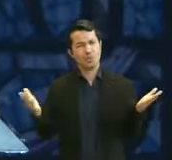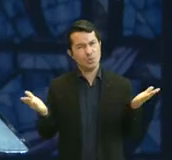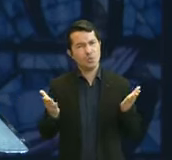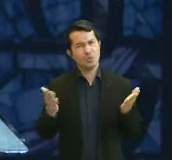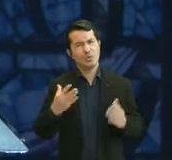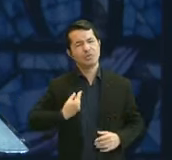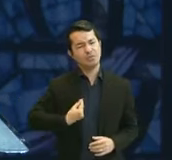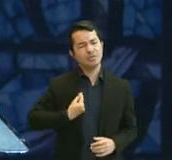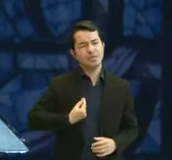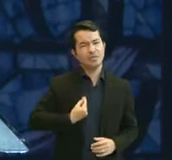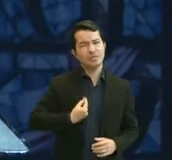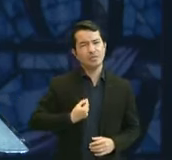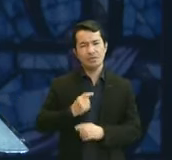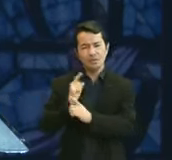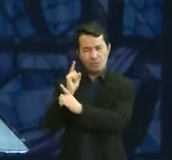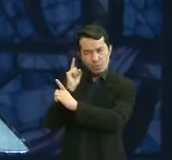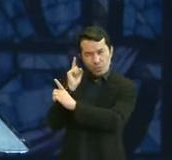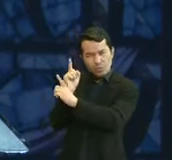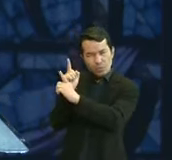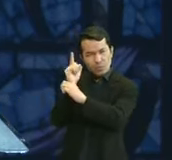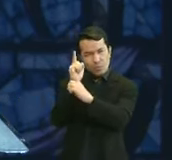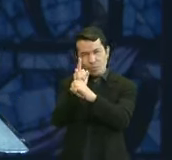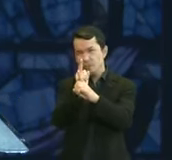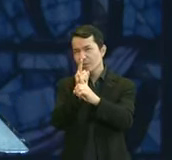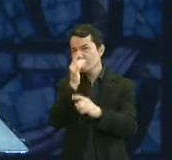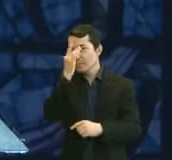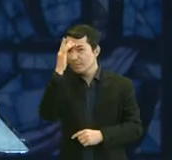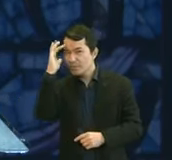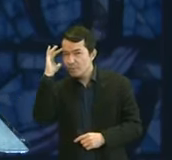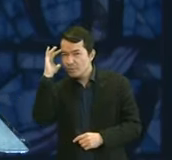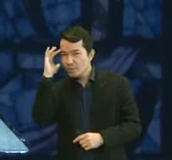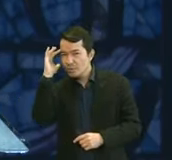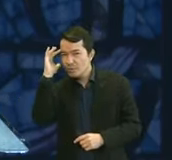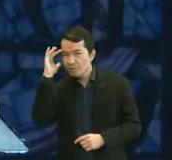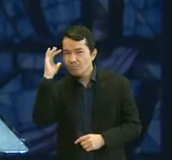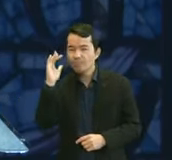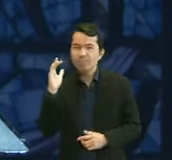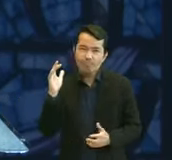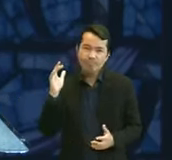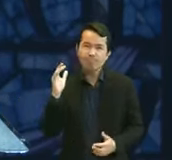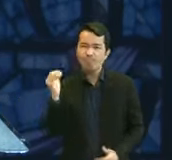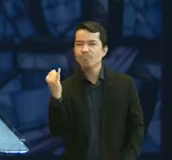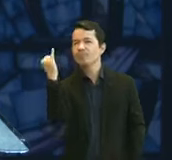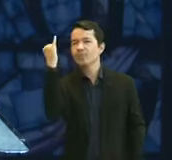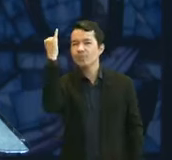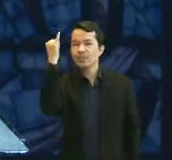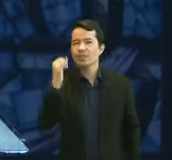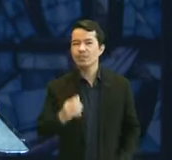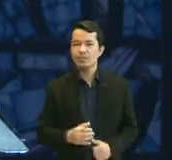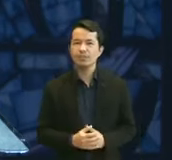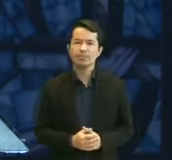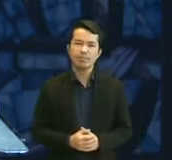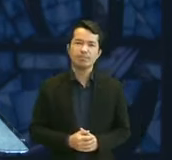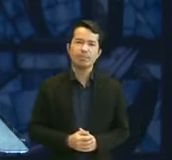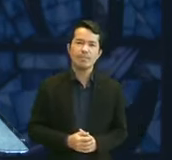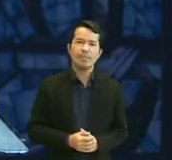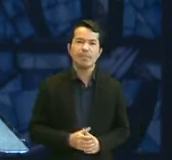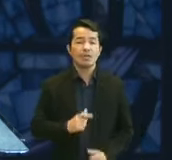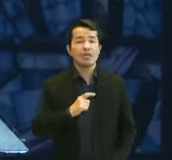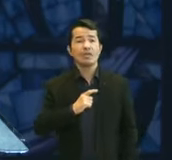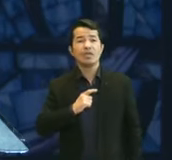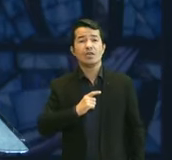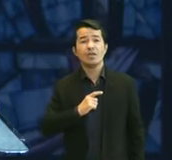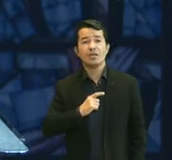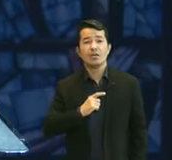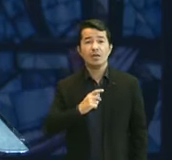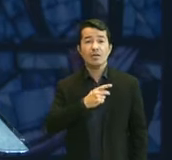interessantes. E um homem de Deus que marcou de certa maneira a história dessa cidade foi o